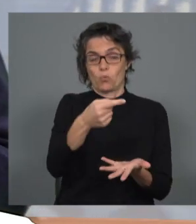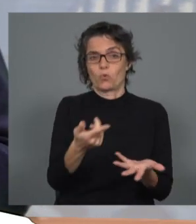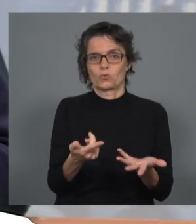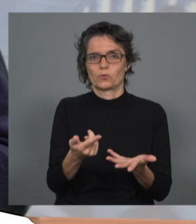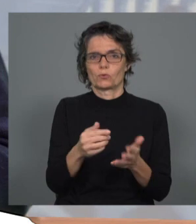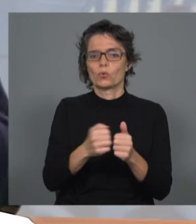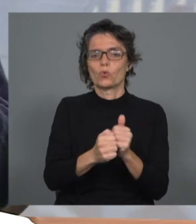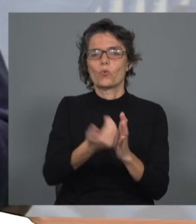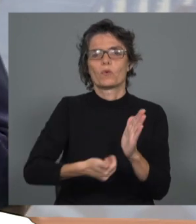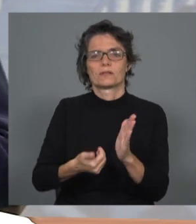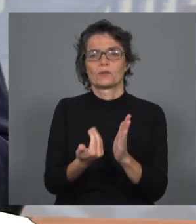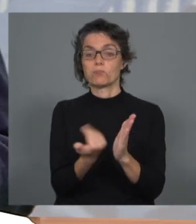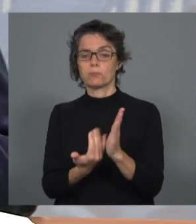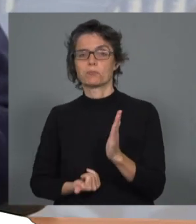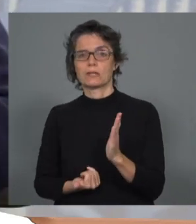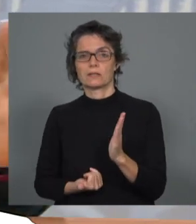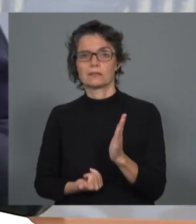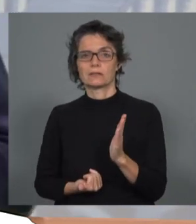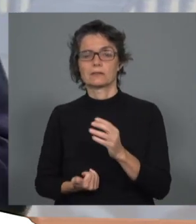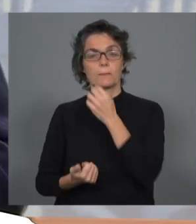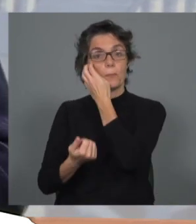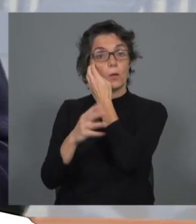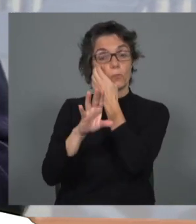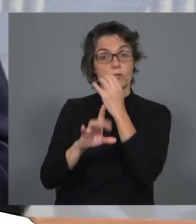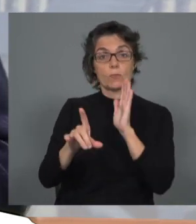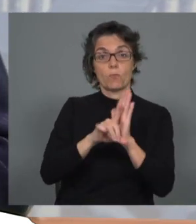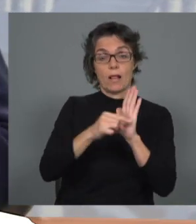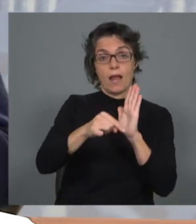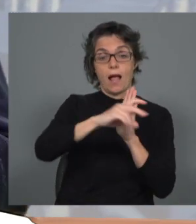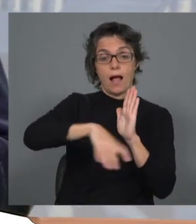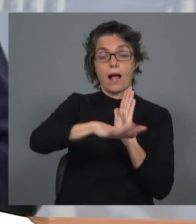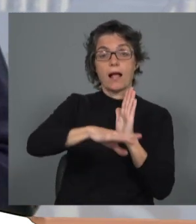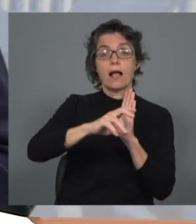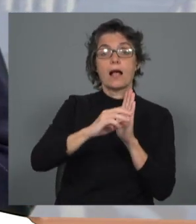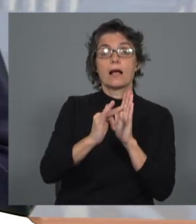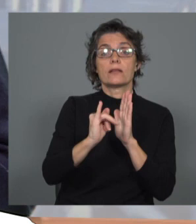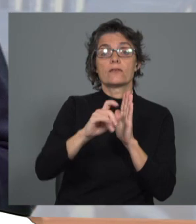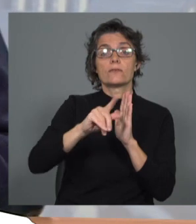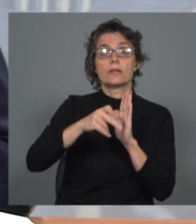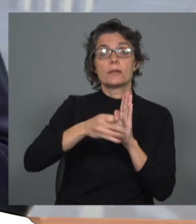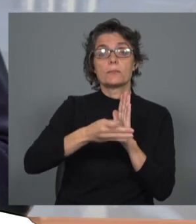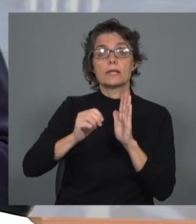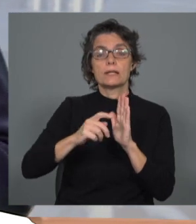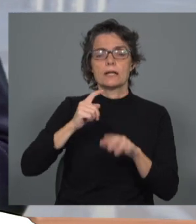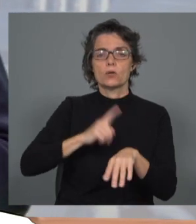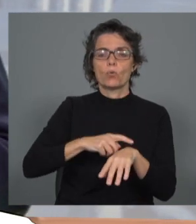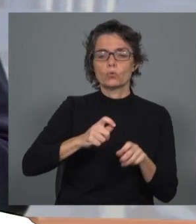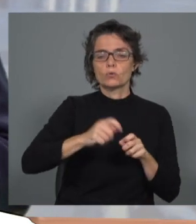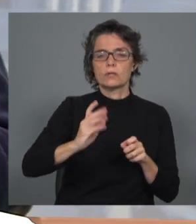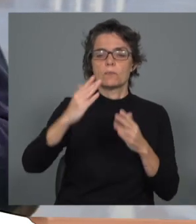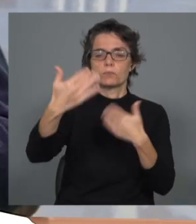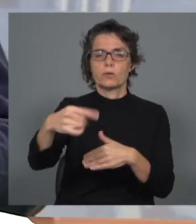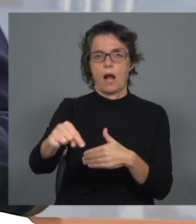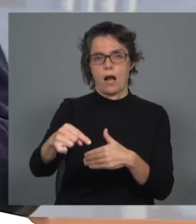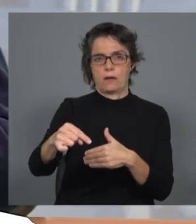exemplo, nas Filipinas, que depois de 10 anos o missionário tem que sair definitivamente. A lei não é aplicada. Só é aplicada no momento